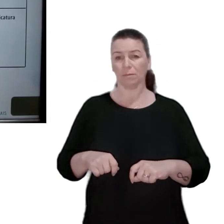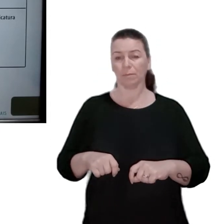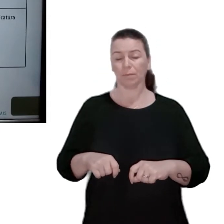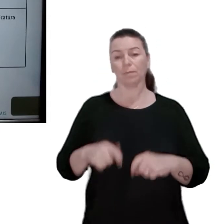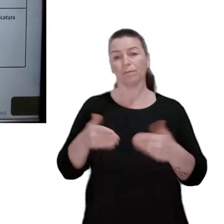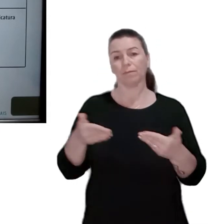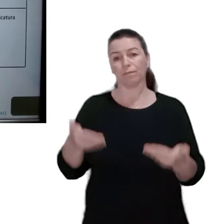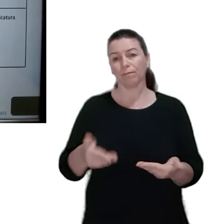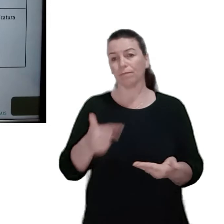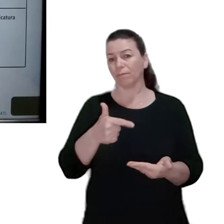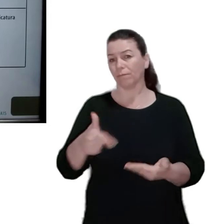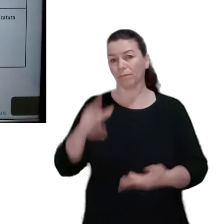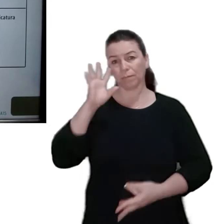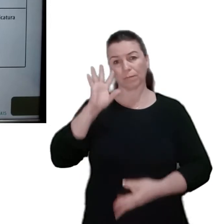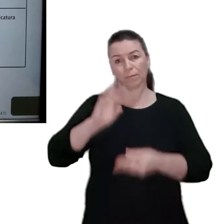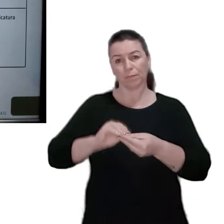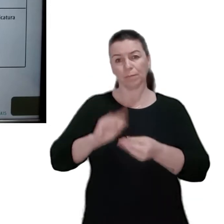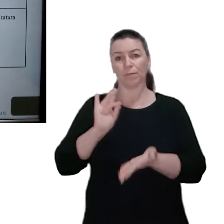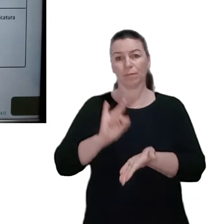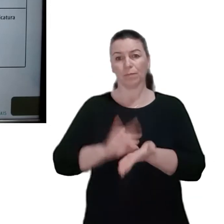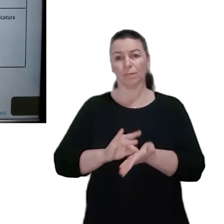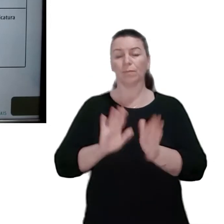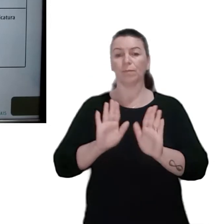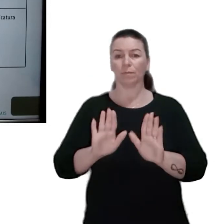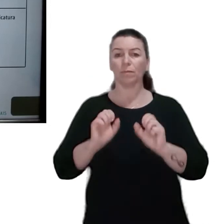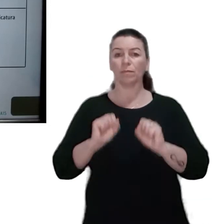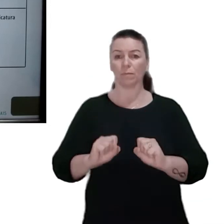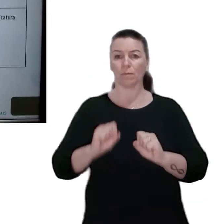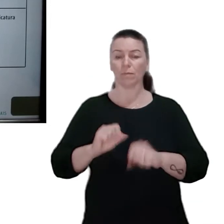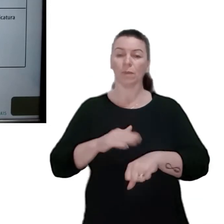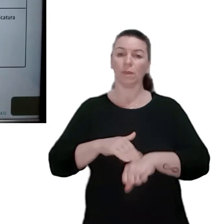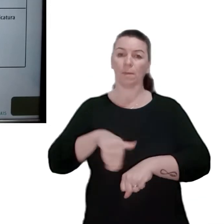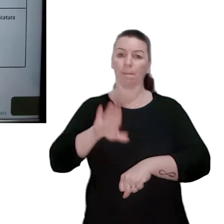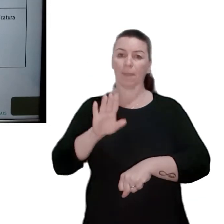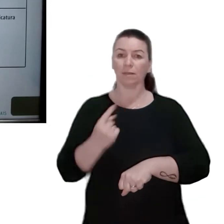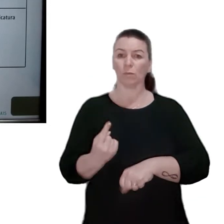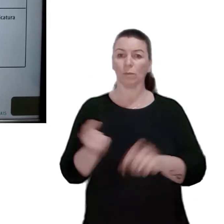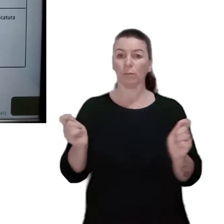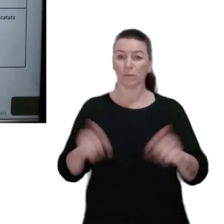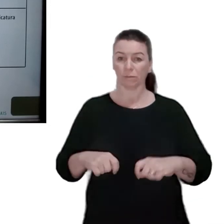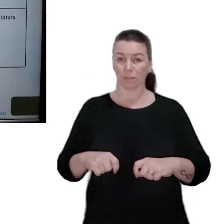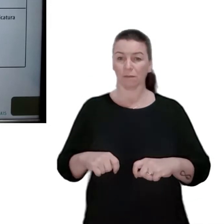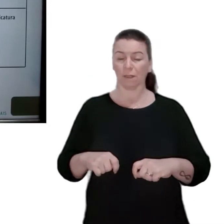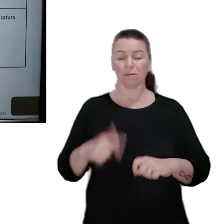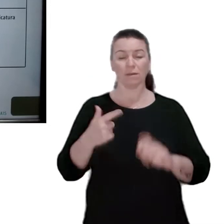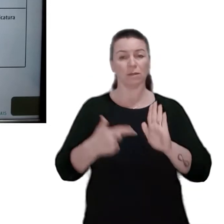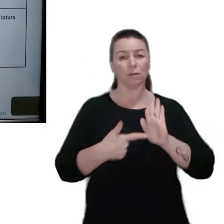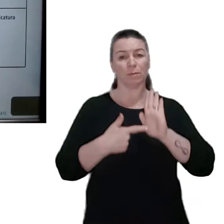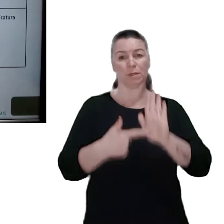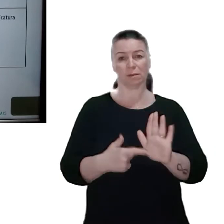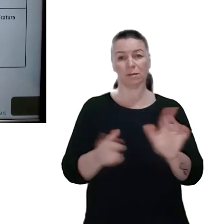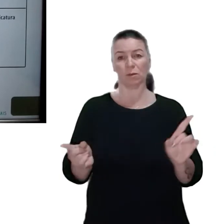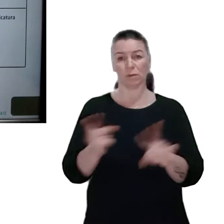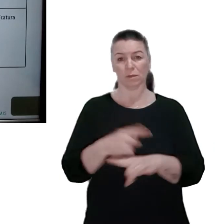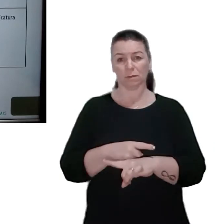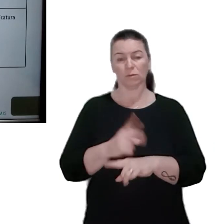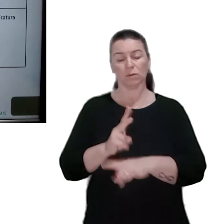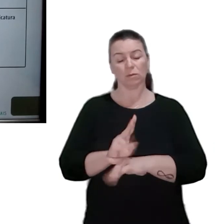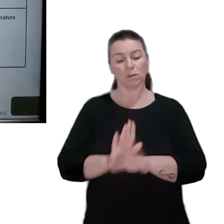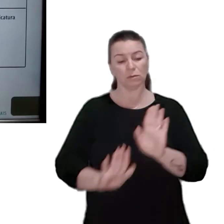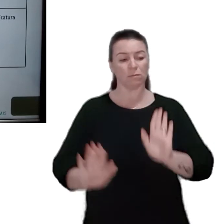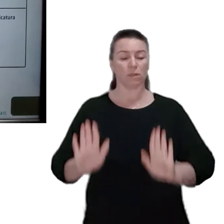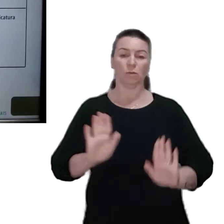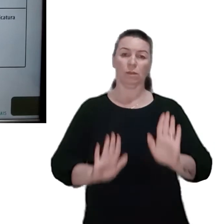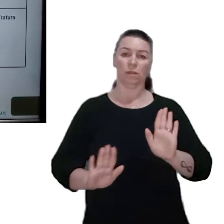mesmo não tendo conclusões efetivas, mas a gente pode ter mais de uma possibilidade que não apresenta contradições. Então, muito cuidado com